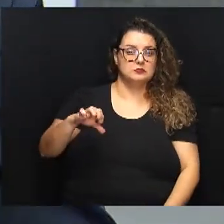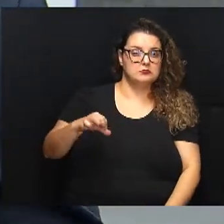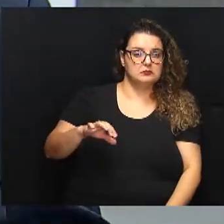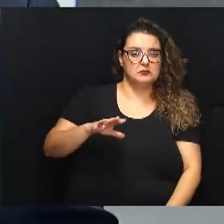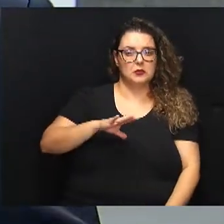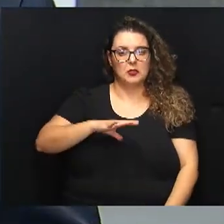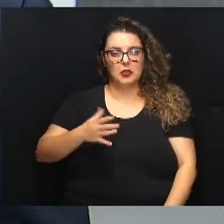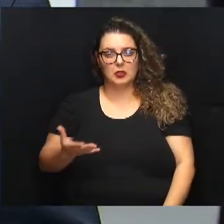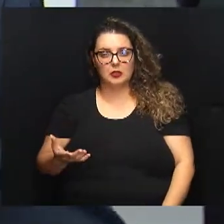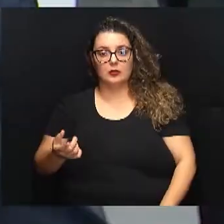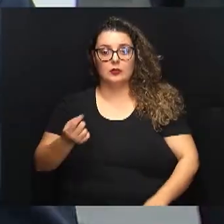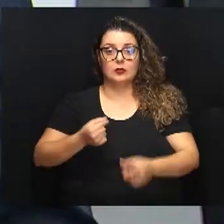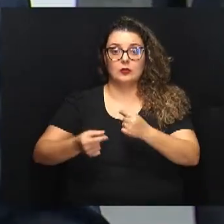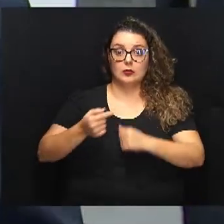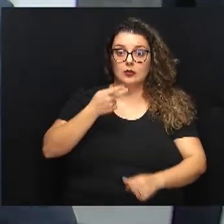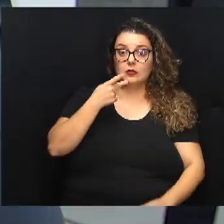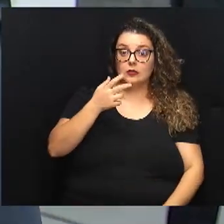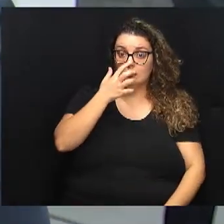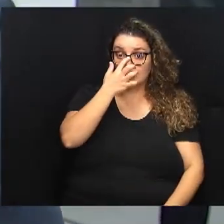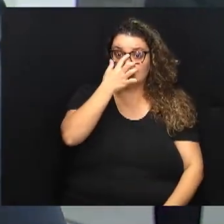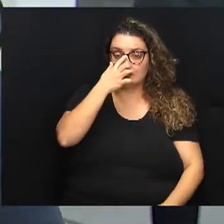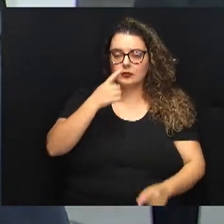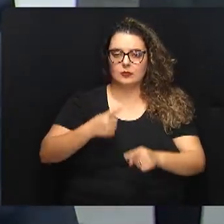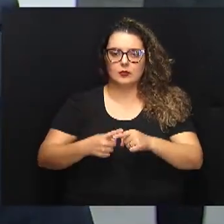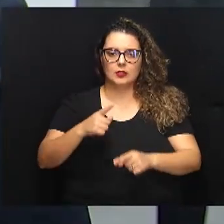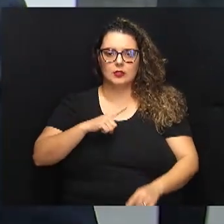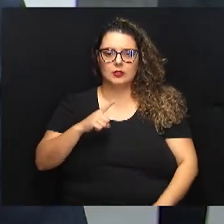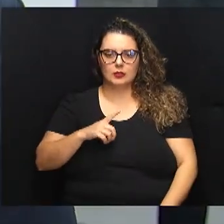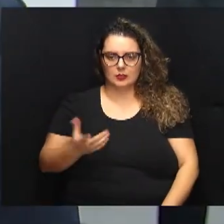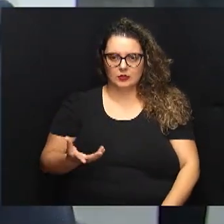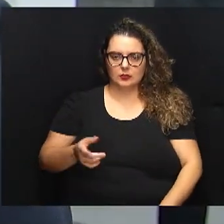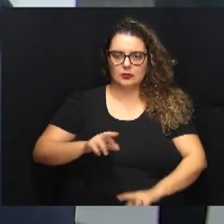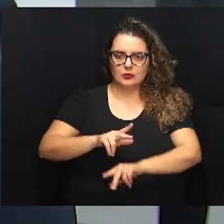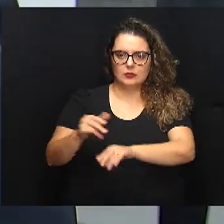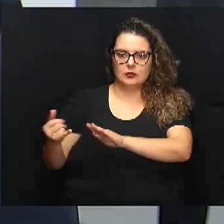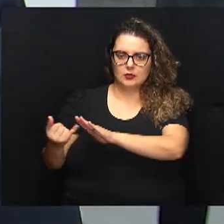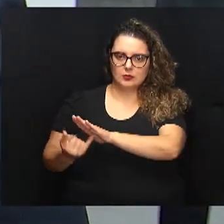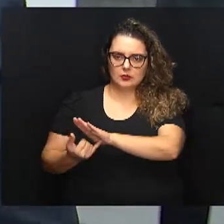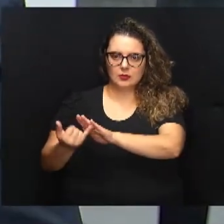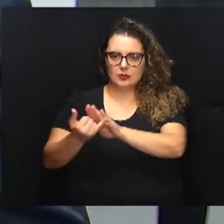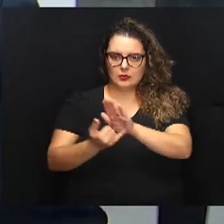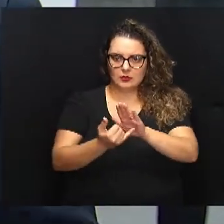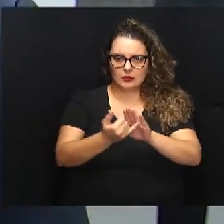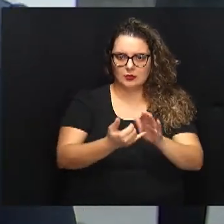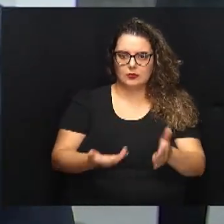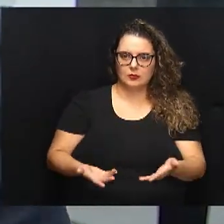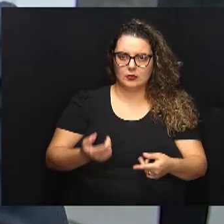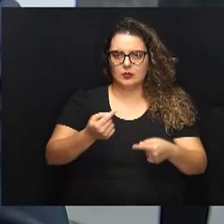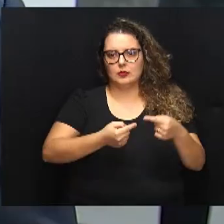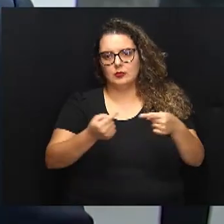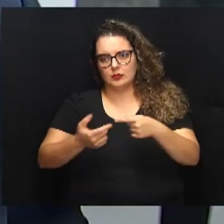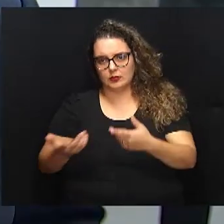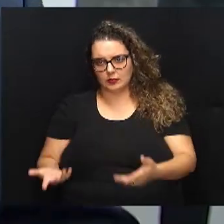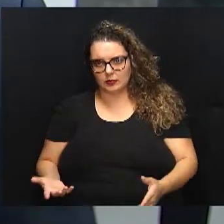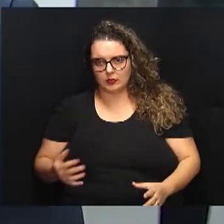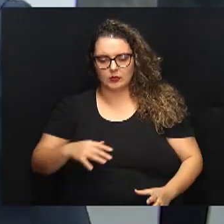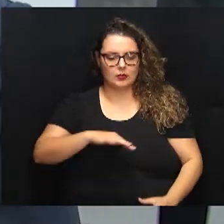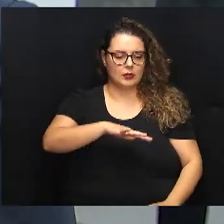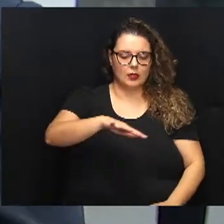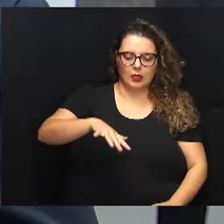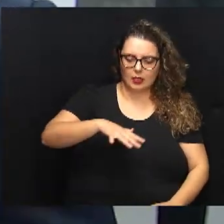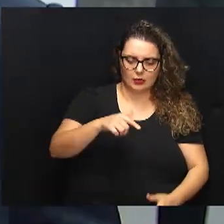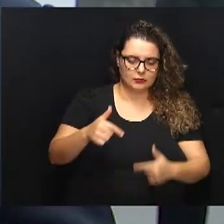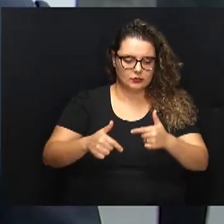cidade, economicamente falando, e porque a gente tem também muitas instituições que discutem o mundo do trabalho,